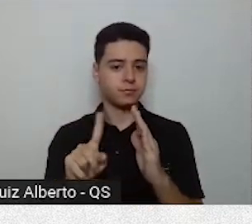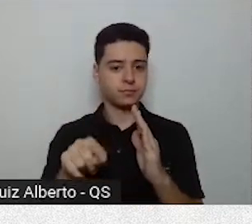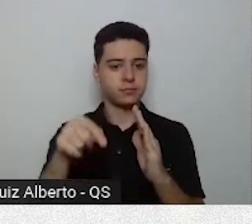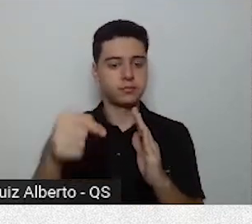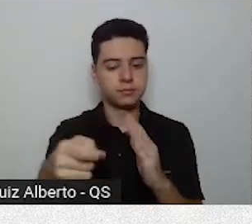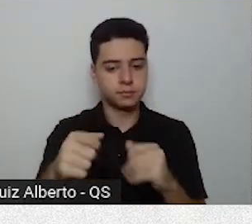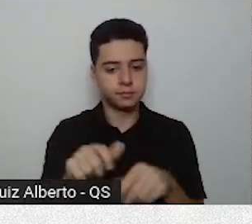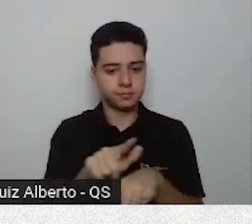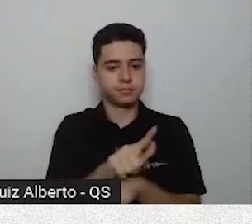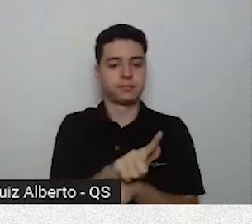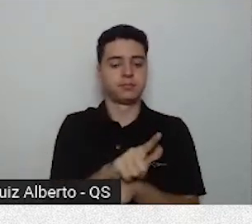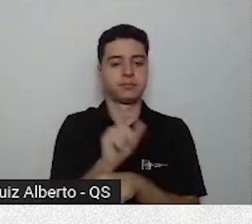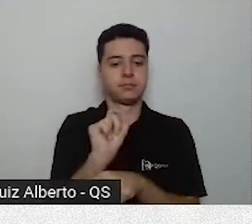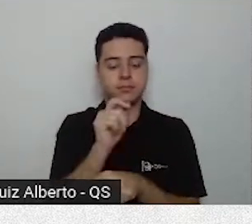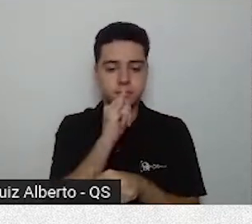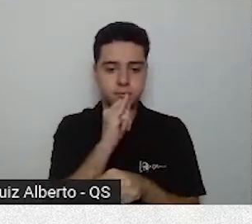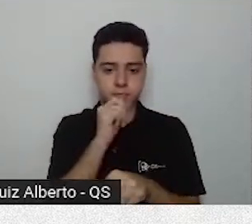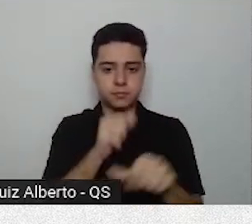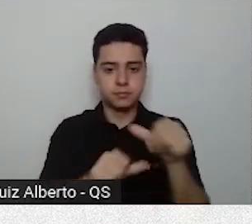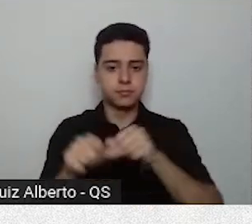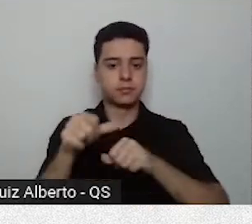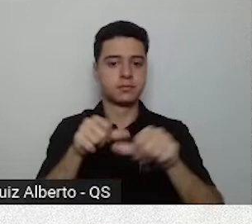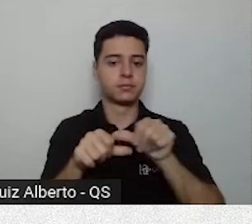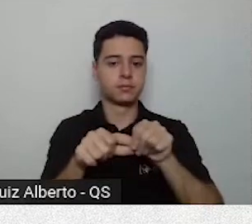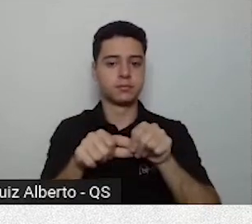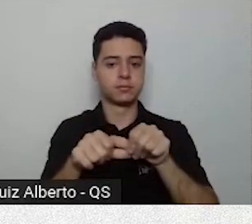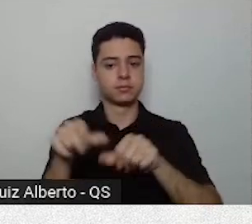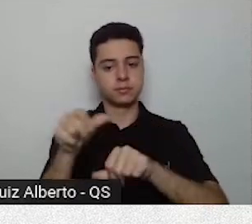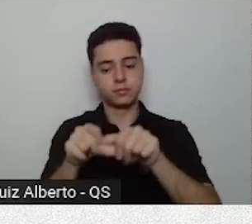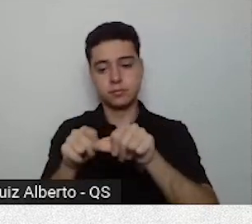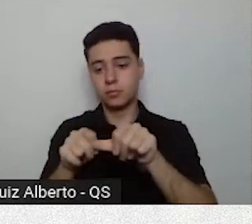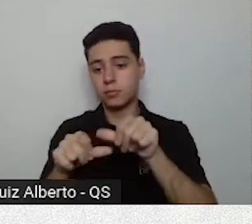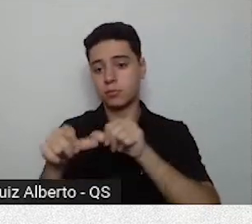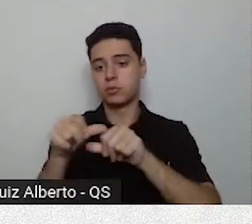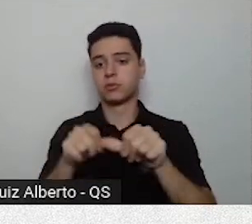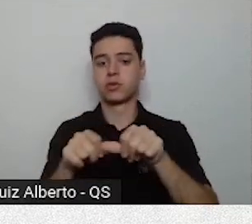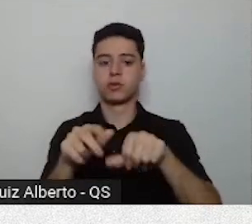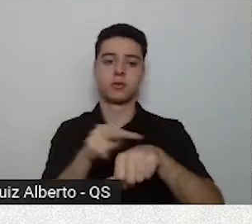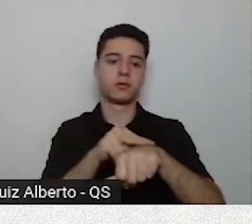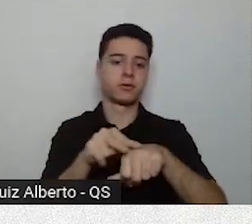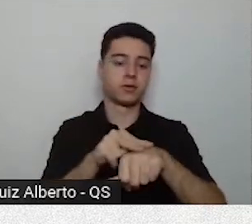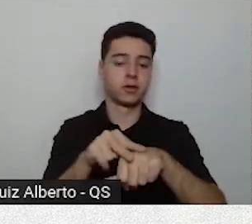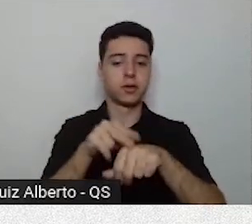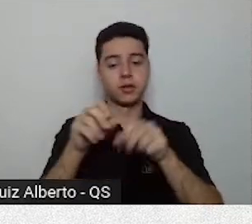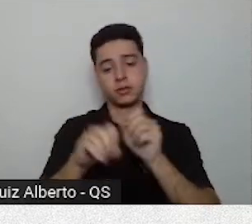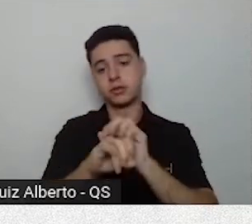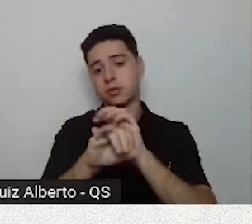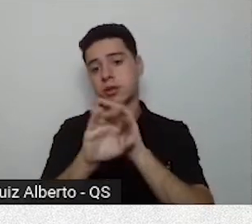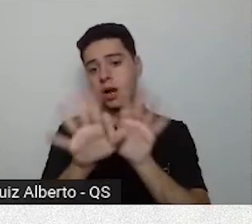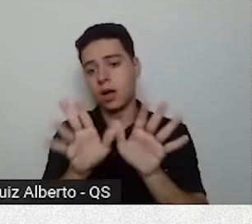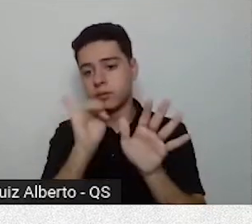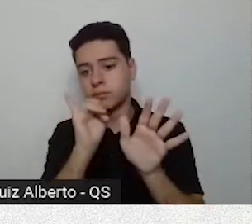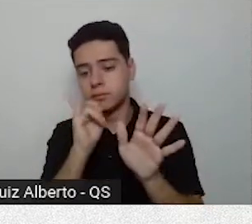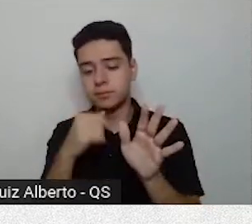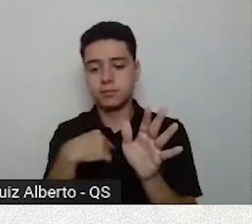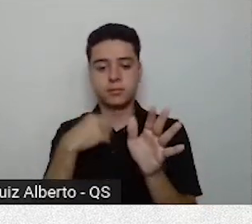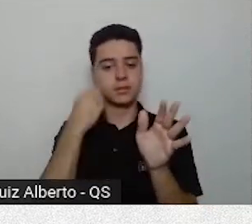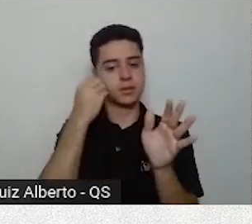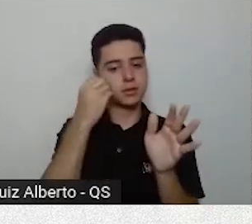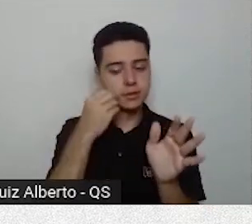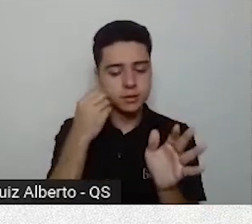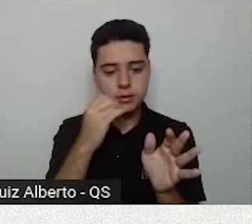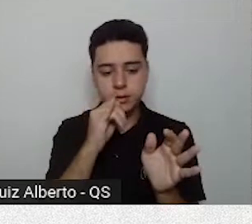seca, ela mudou e ficou verde, com esse verde claro, né? Então, assim, como eu falei, eu estava experimentando,